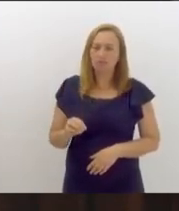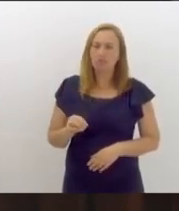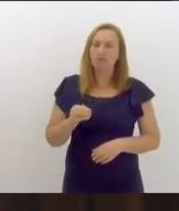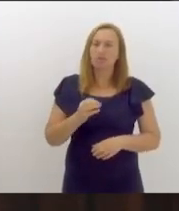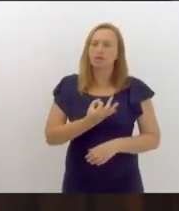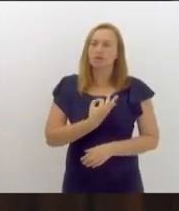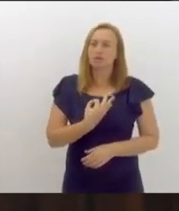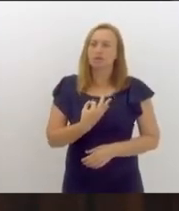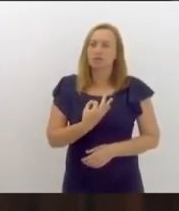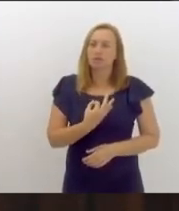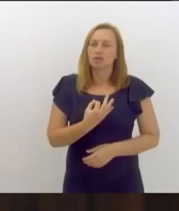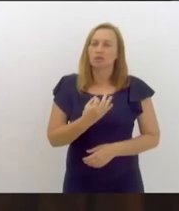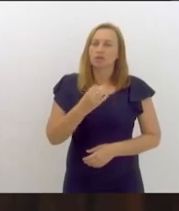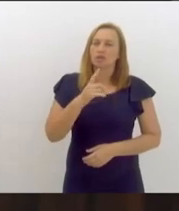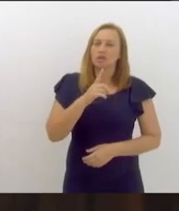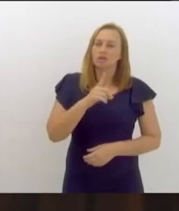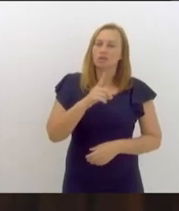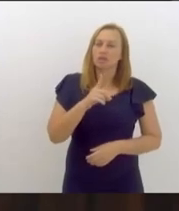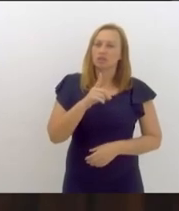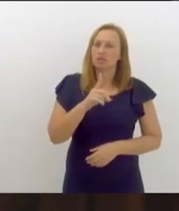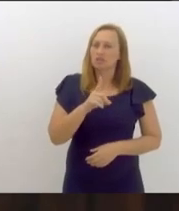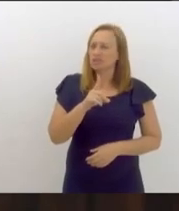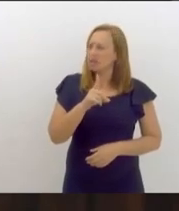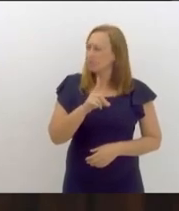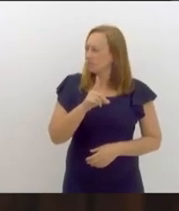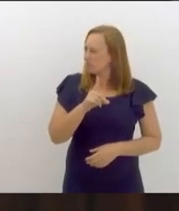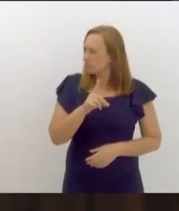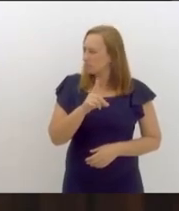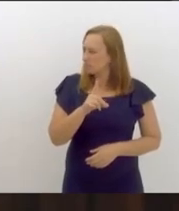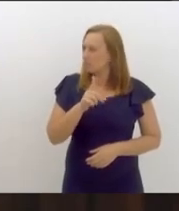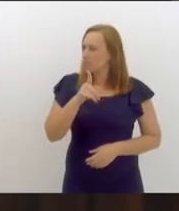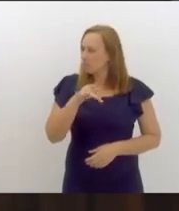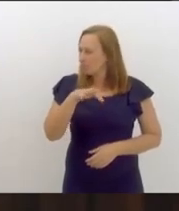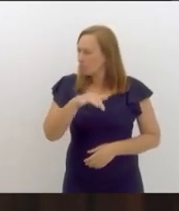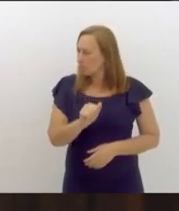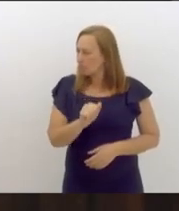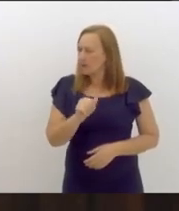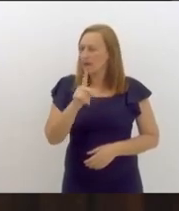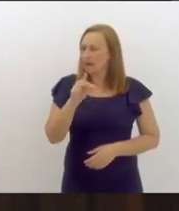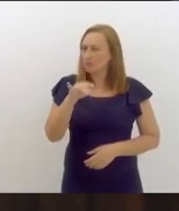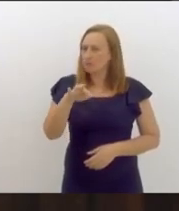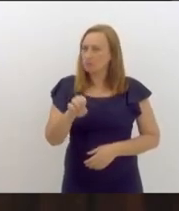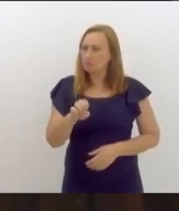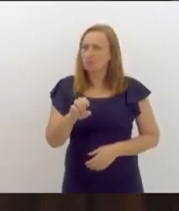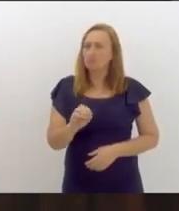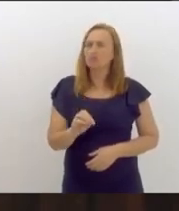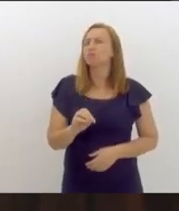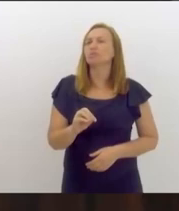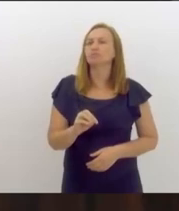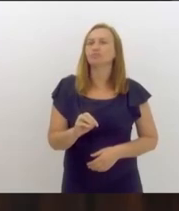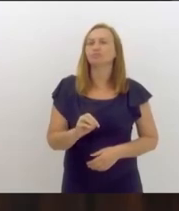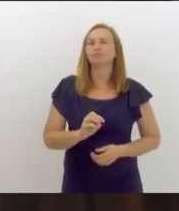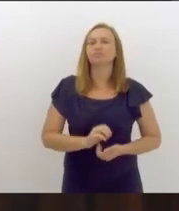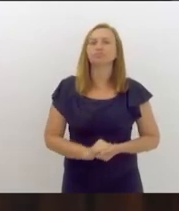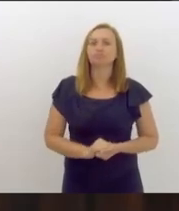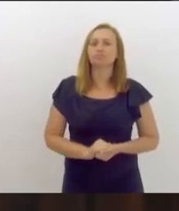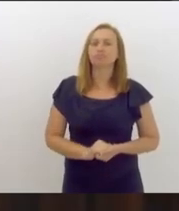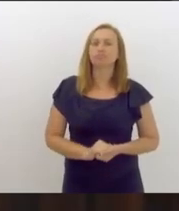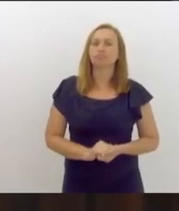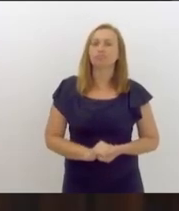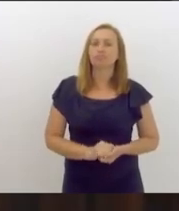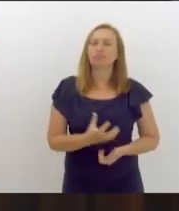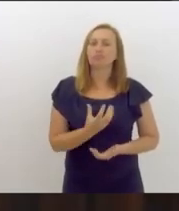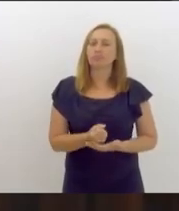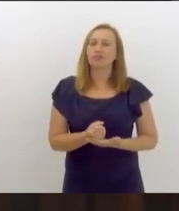José Alencar para Kleber Lopes Pereira pareceres da comissão de normas internos e proposição externa favorável